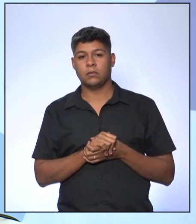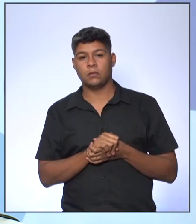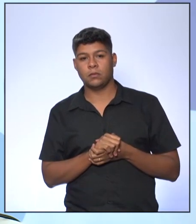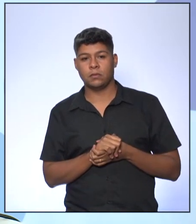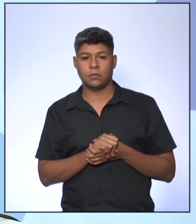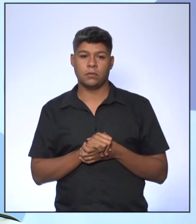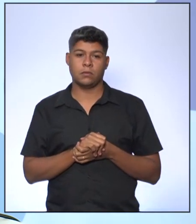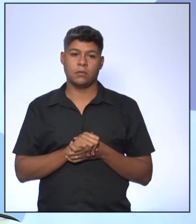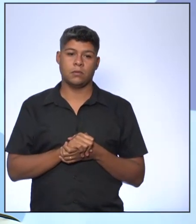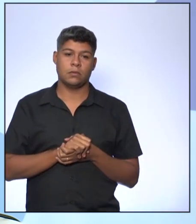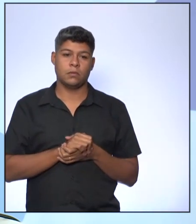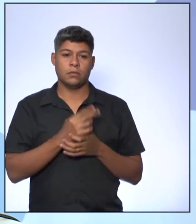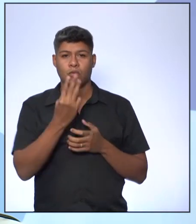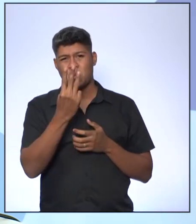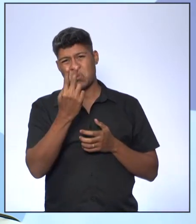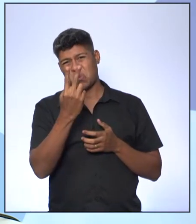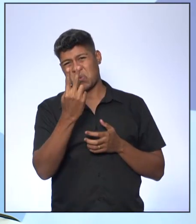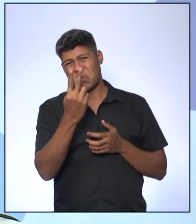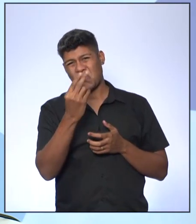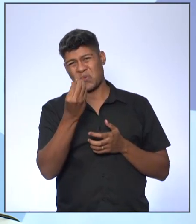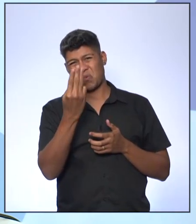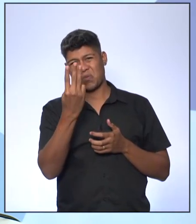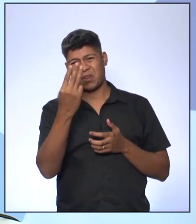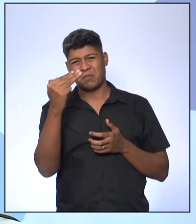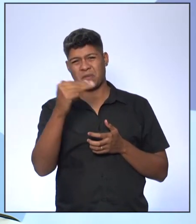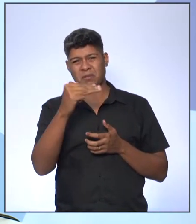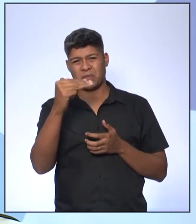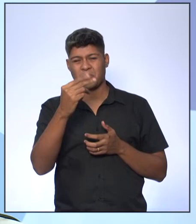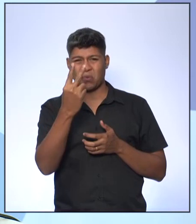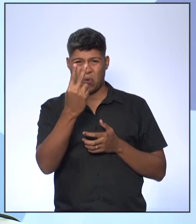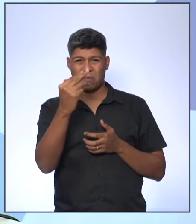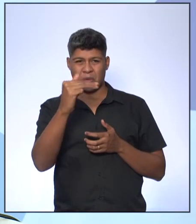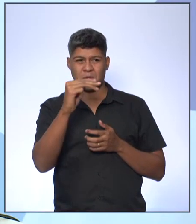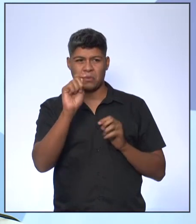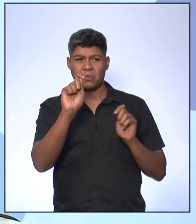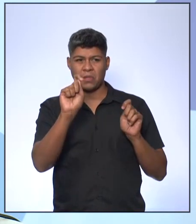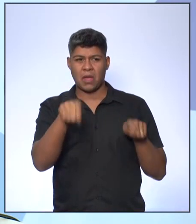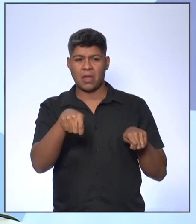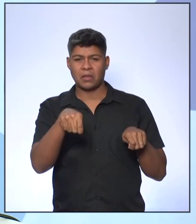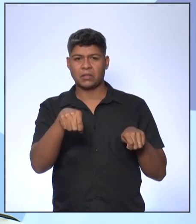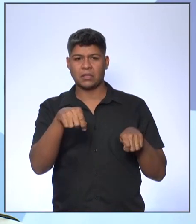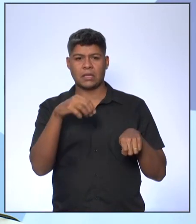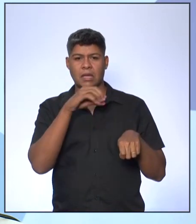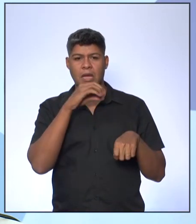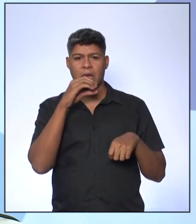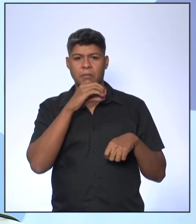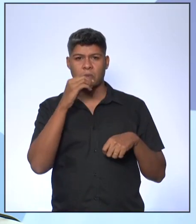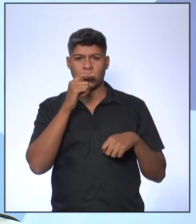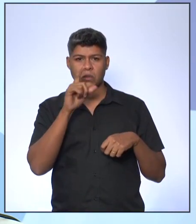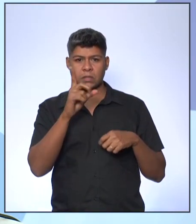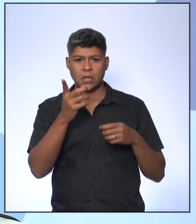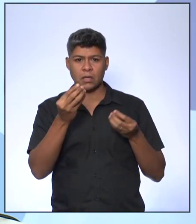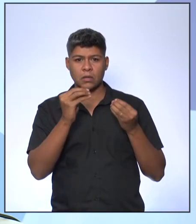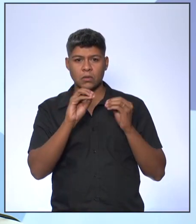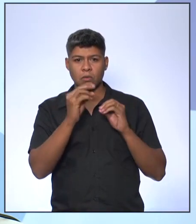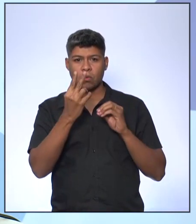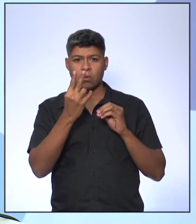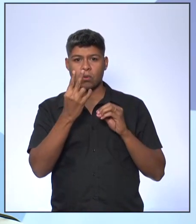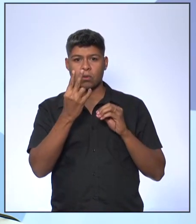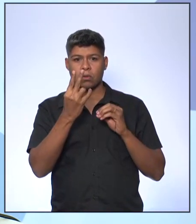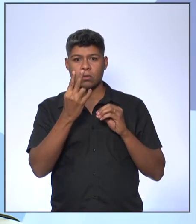só vou pro ter tiro e teima. 2 ou 3 minutos Dois aí. minutos dá, 2 minutos 2 dá. minutos dá? Ótimo, os alunos são ligeiros. Aqui Será que o pessoal consegue colocar 2 minutos e